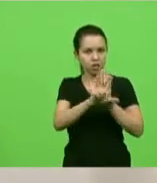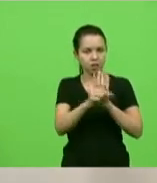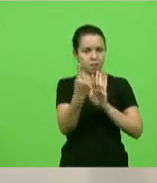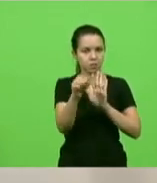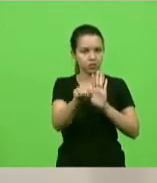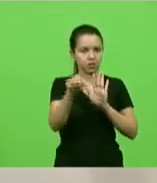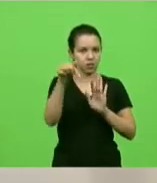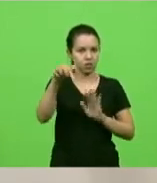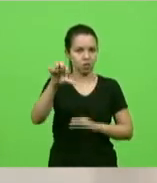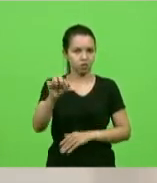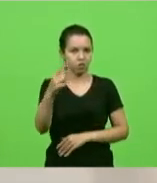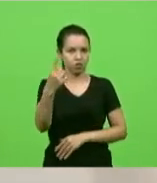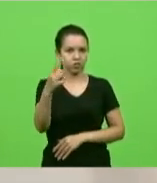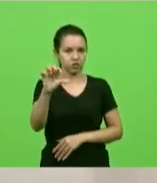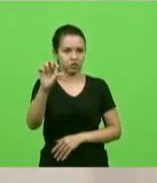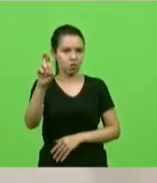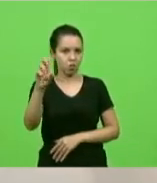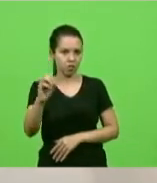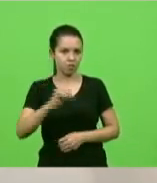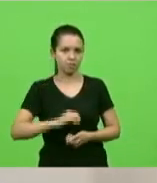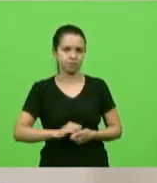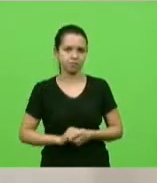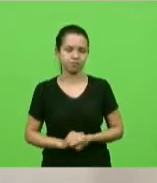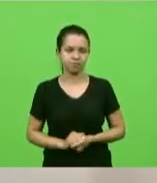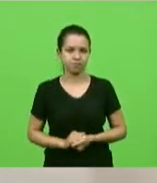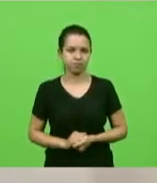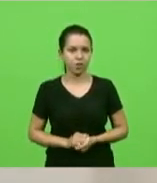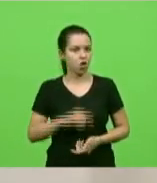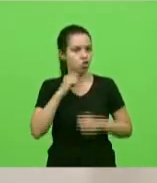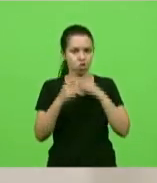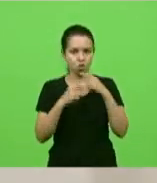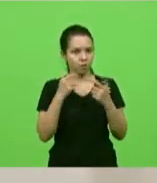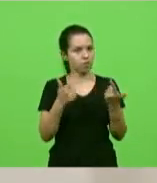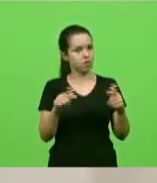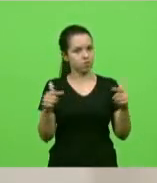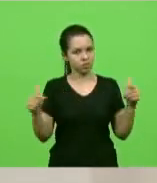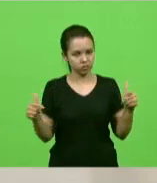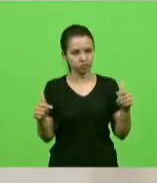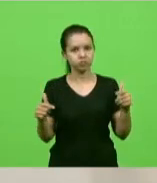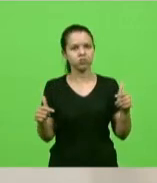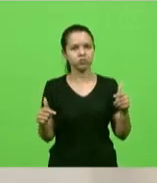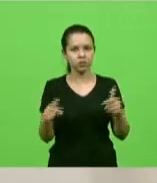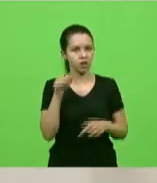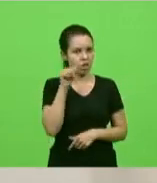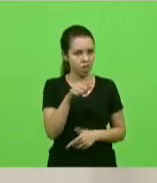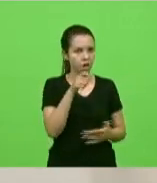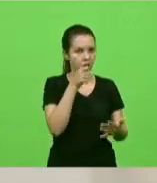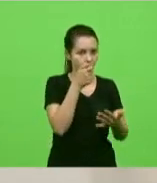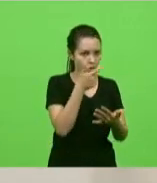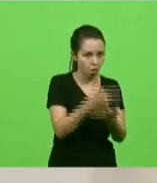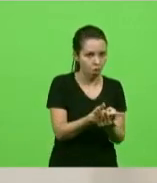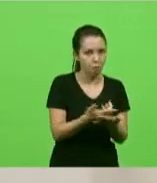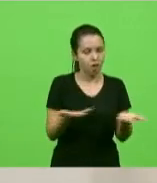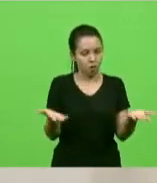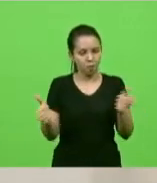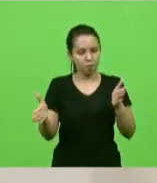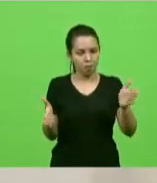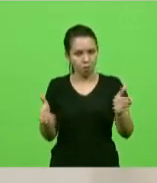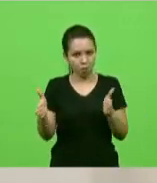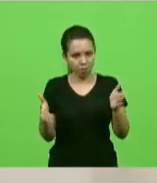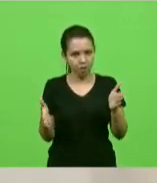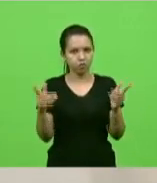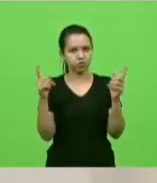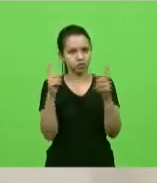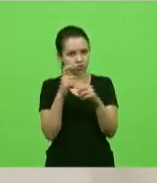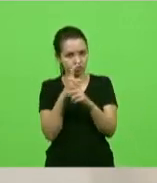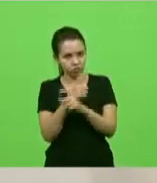1079 de 1950. Não há dúvidas que tal compra, em um momento tão delicado de combate